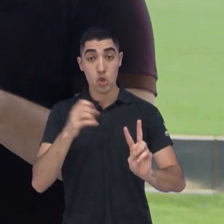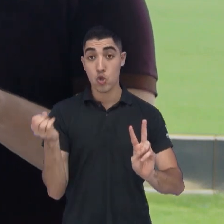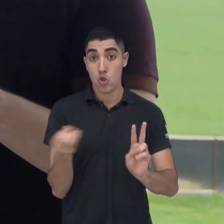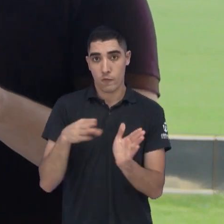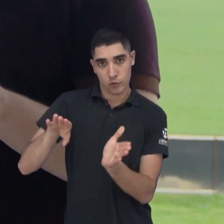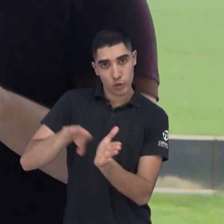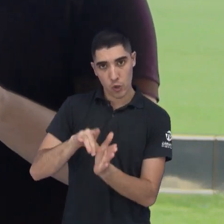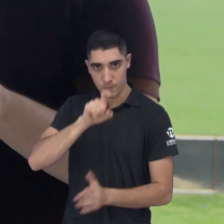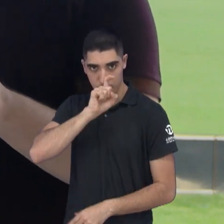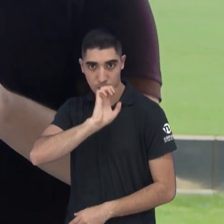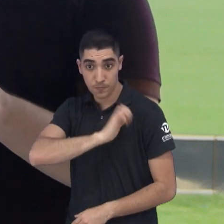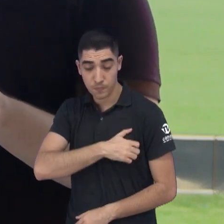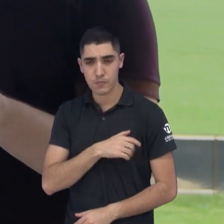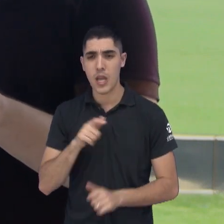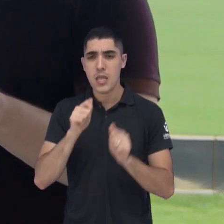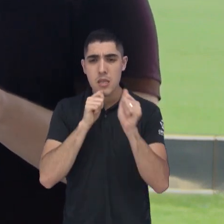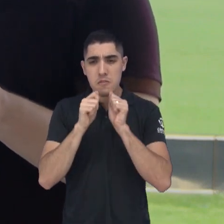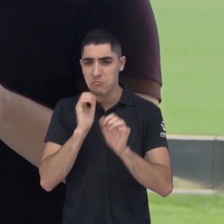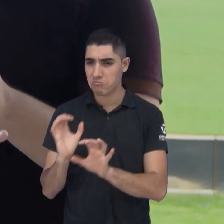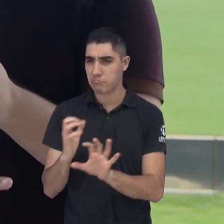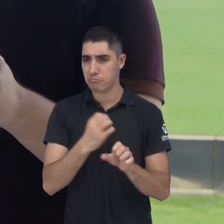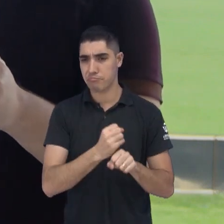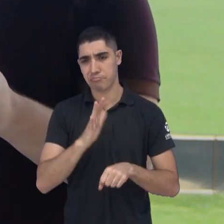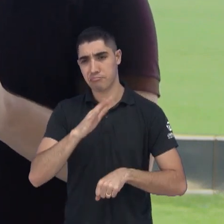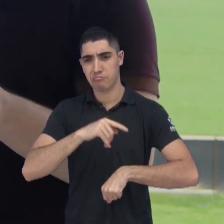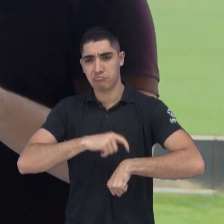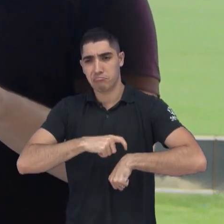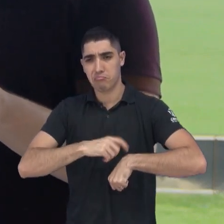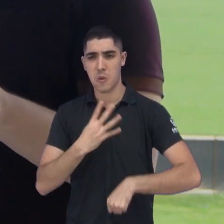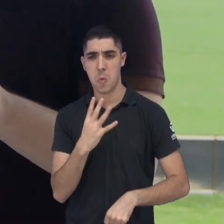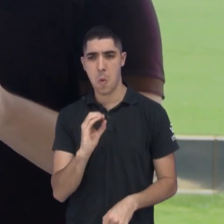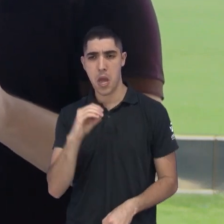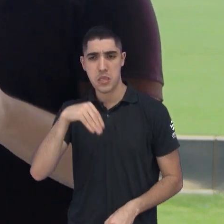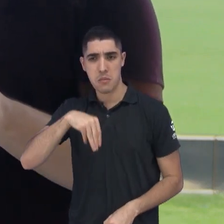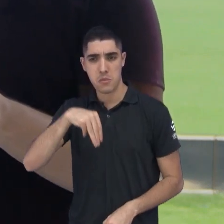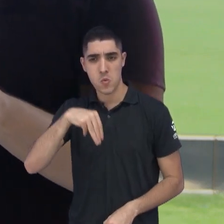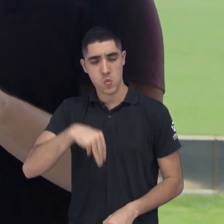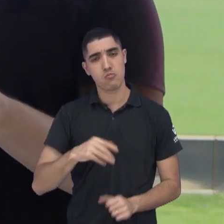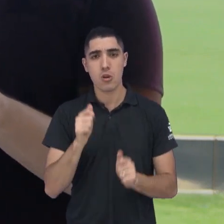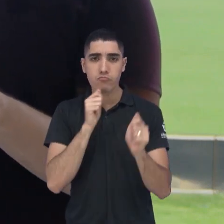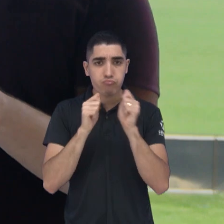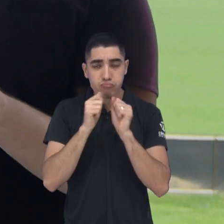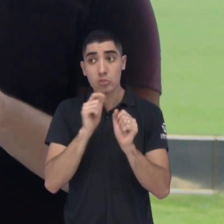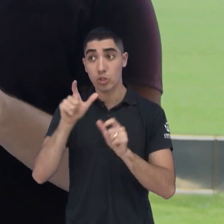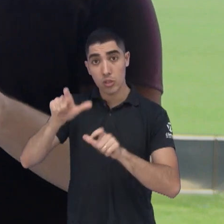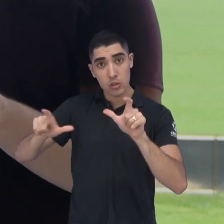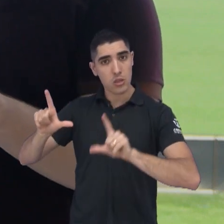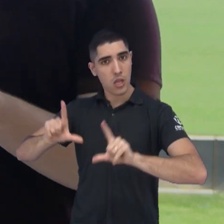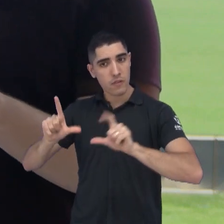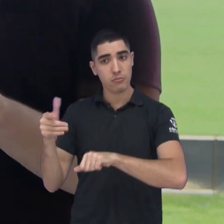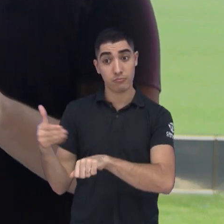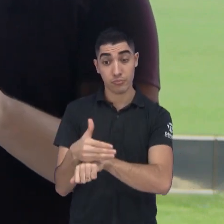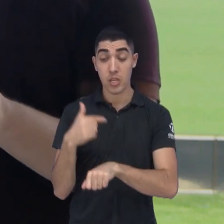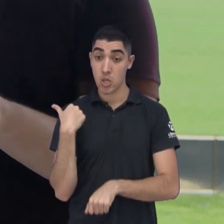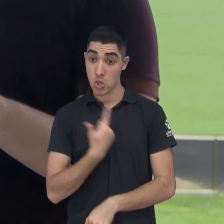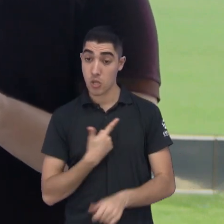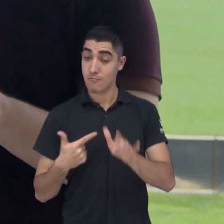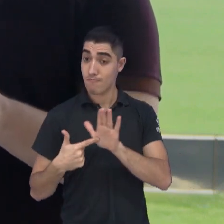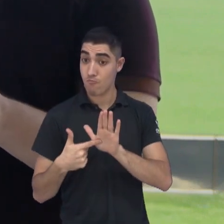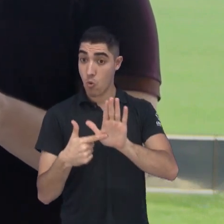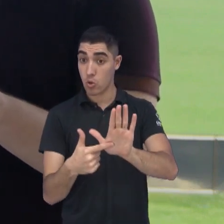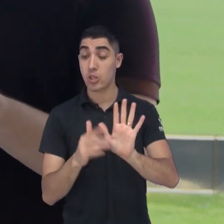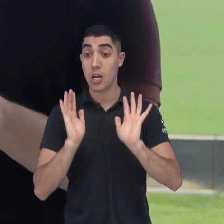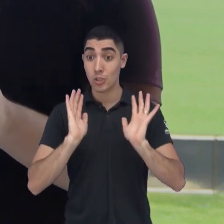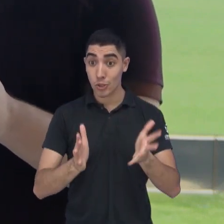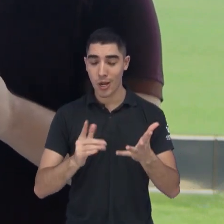A entrevista coletiva durou cerca de 40 minutos, teve a presença dos profissionais da imprensa e a gente veio aqui repercutir alguns pontos,